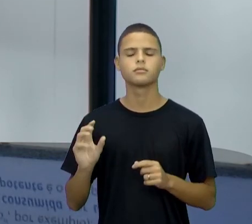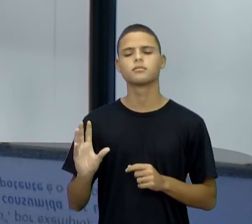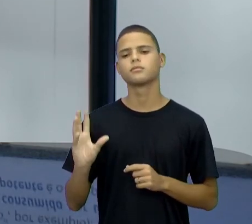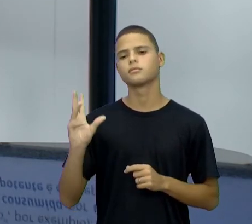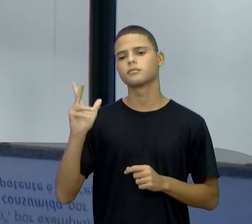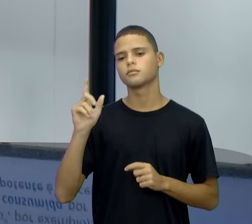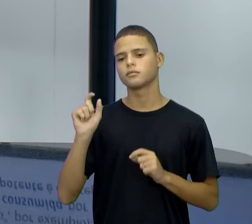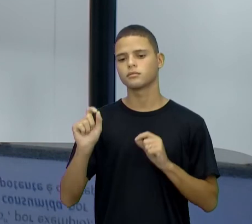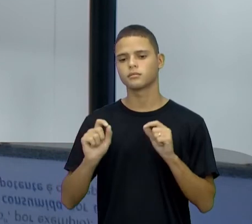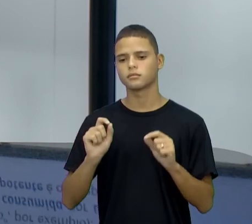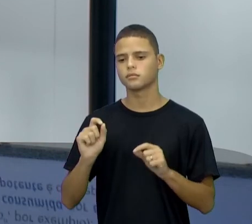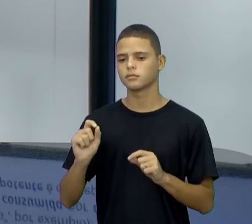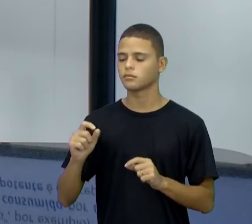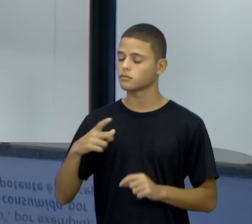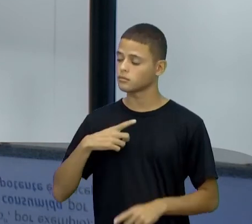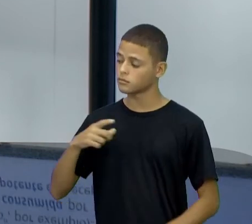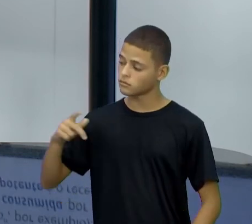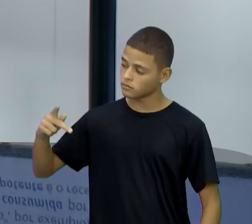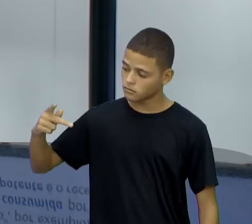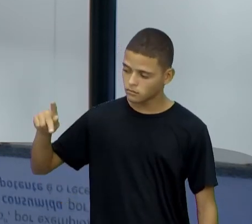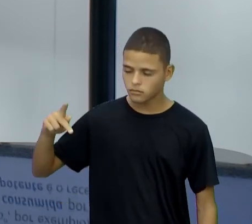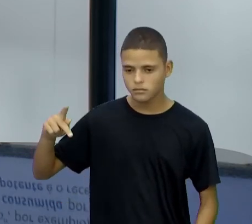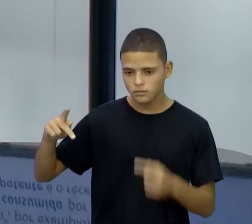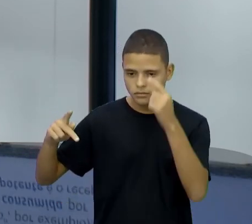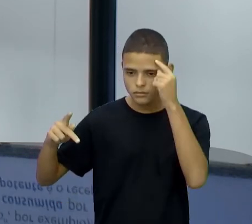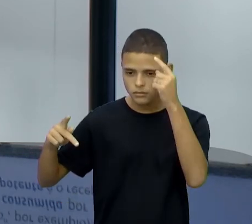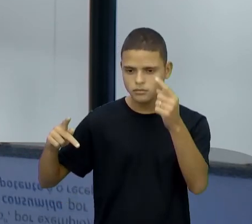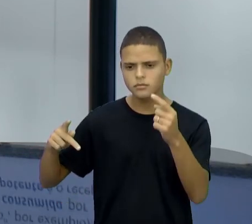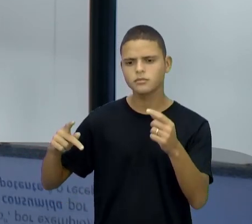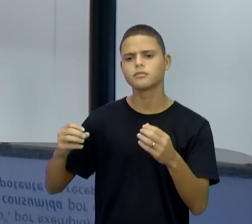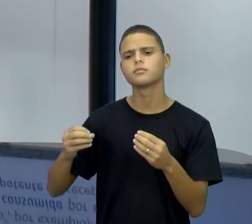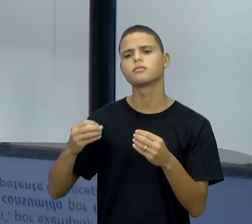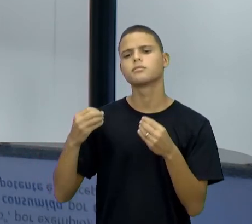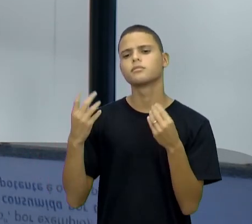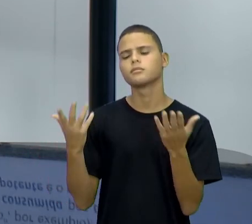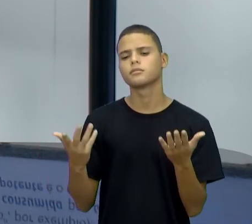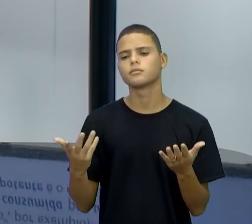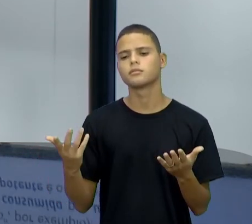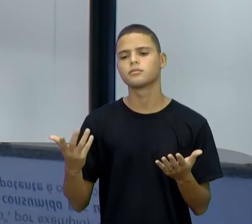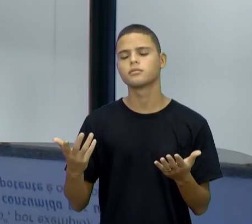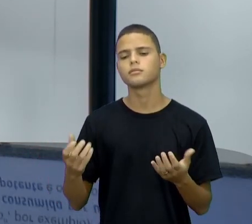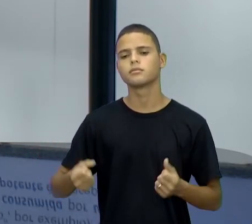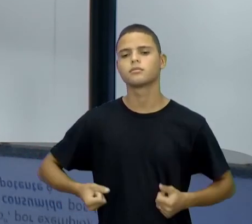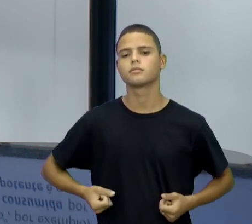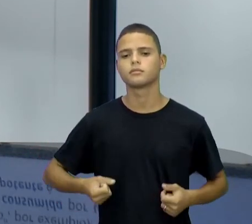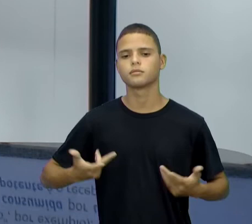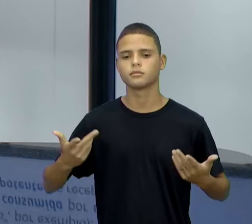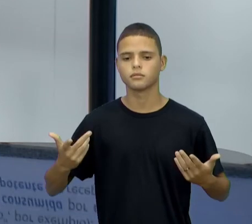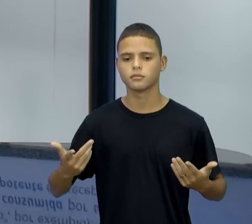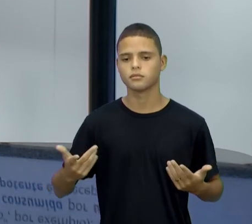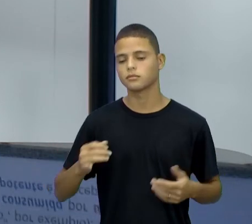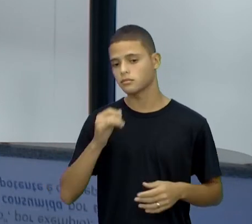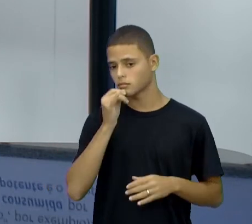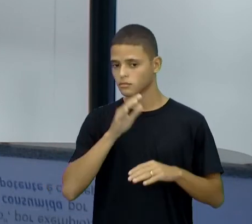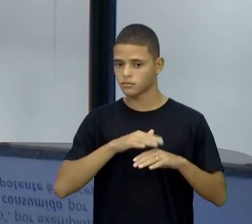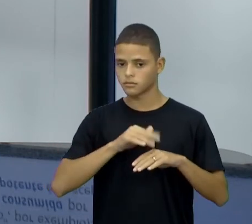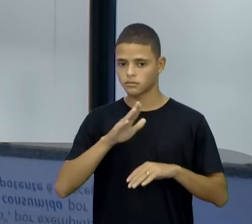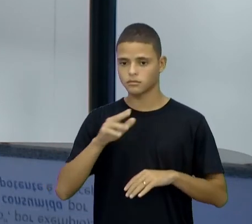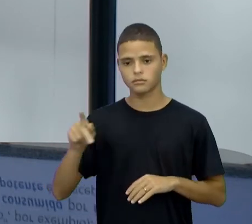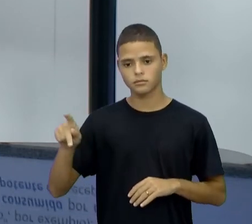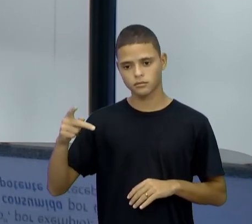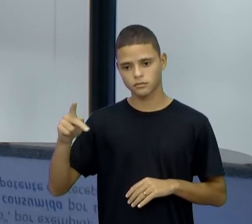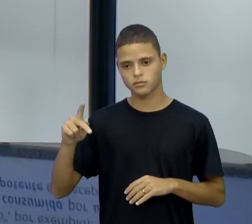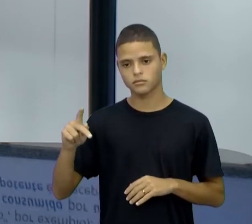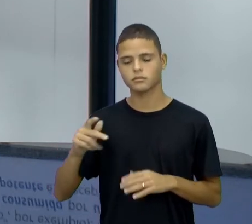potência? Potência é aquela medida que fala quanto de energia está gastando por tempo que está passando. Então, quanto mais potência, quer dizer que ele